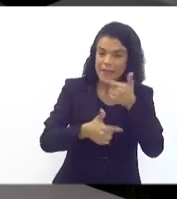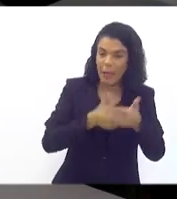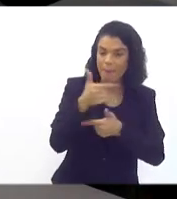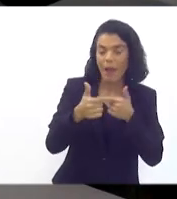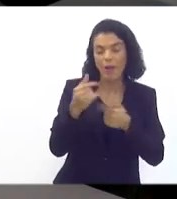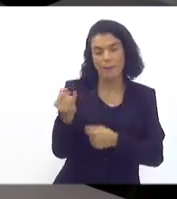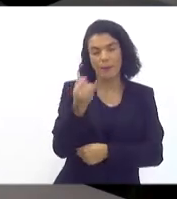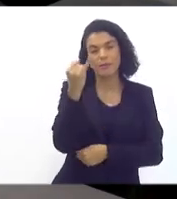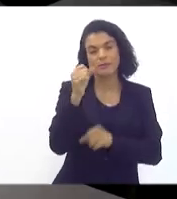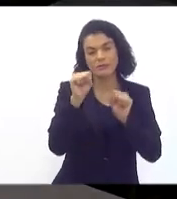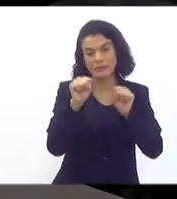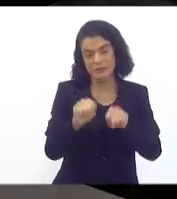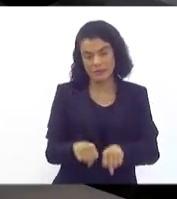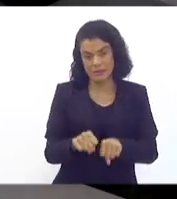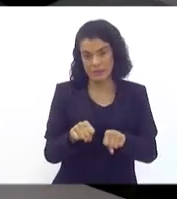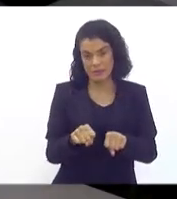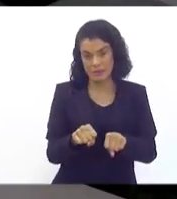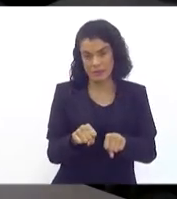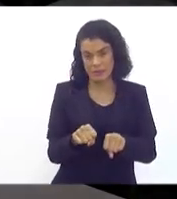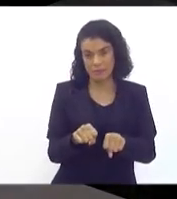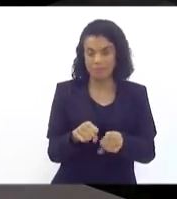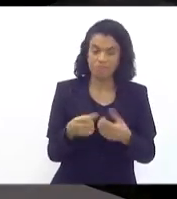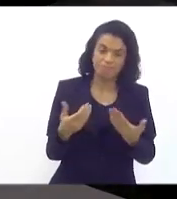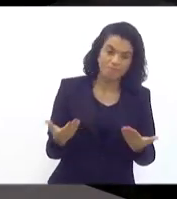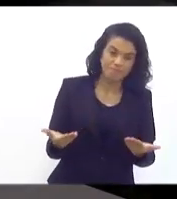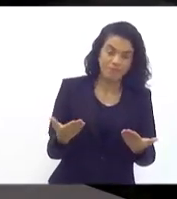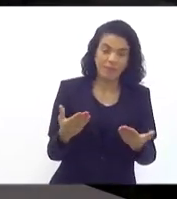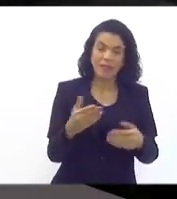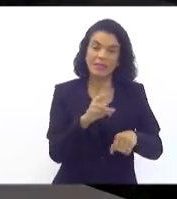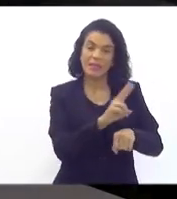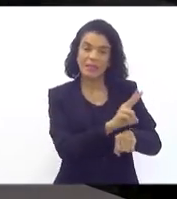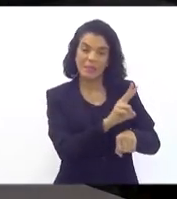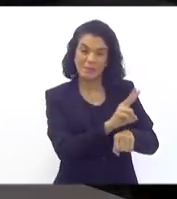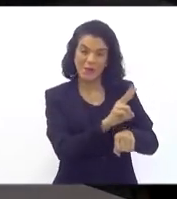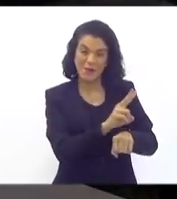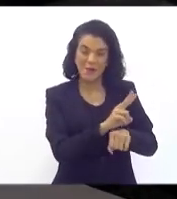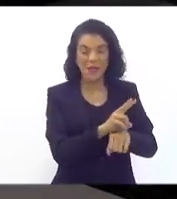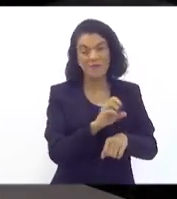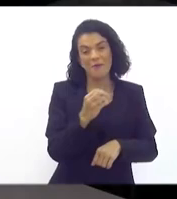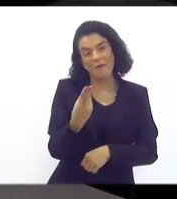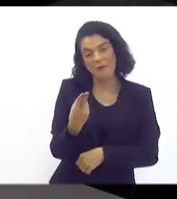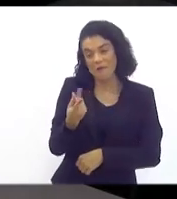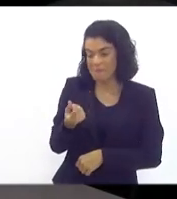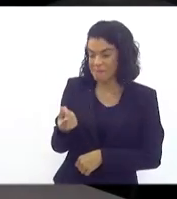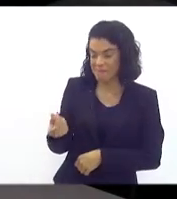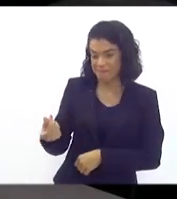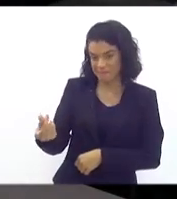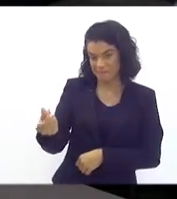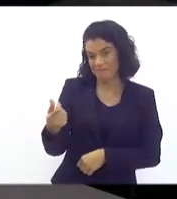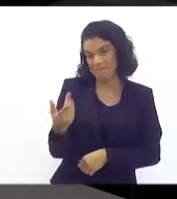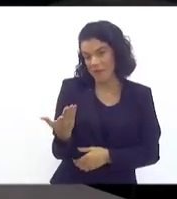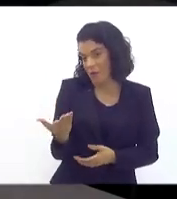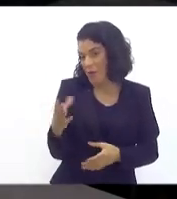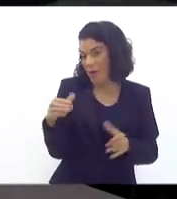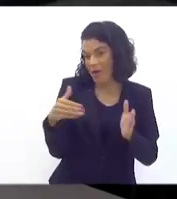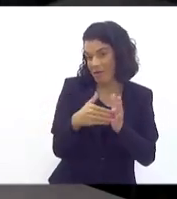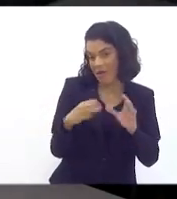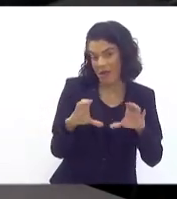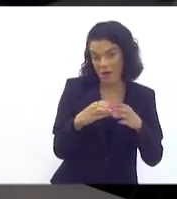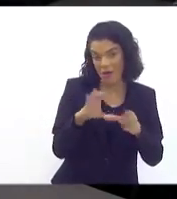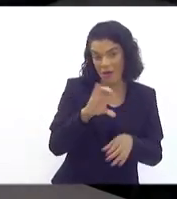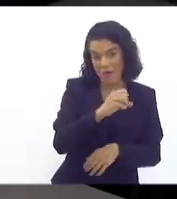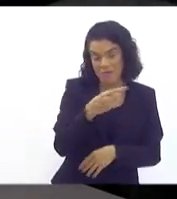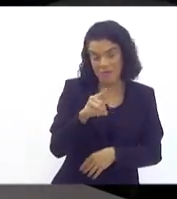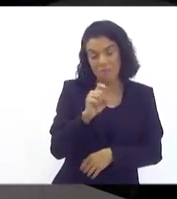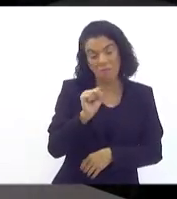importante seja temporariamente talvez até essa comissão possa votar no sentido de